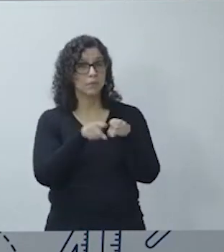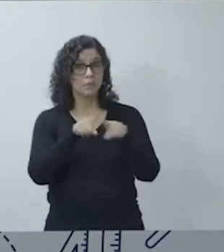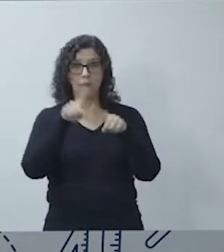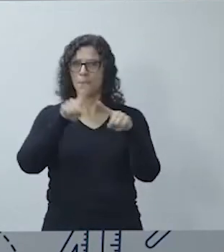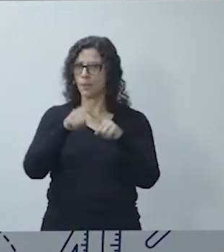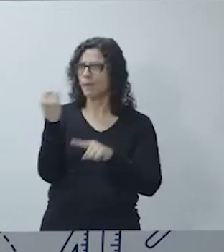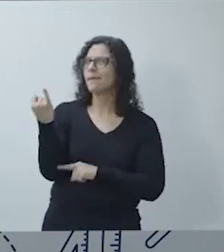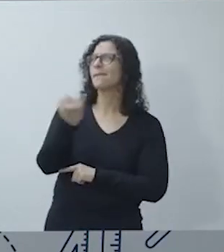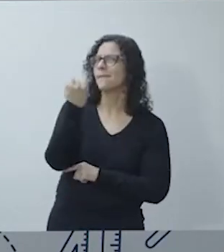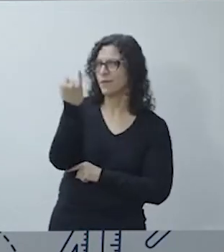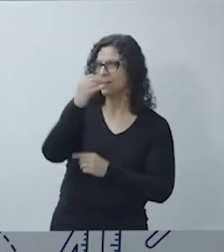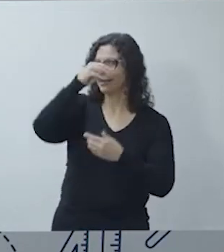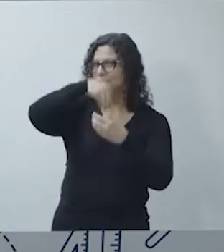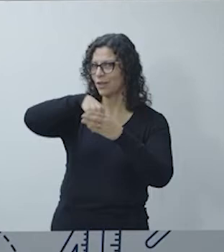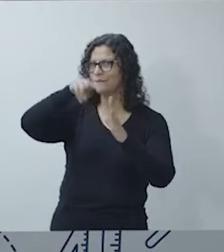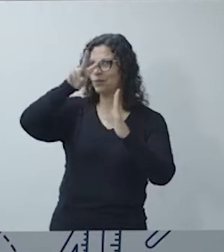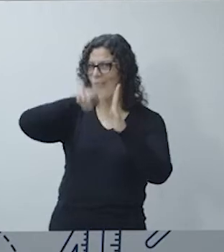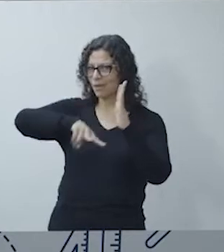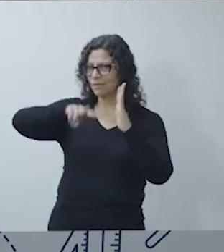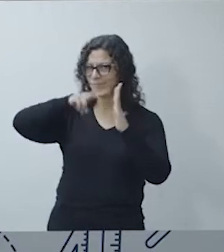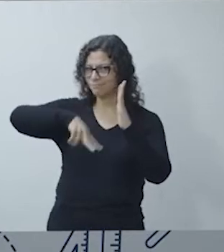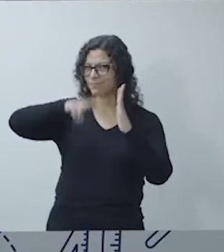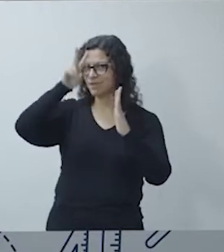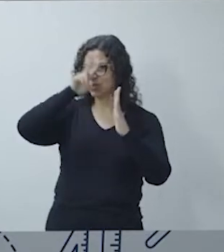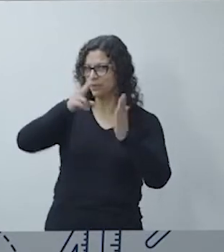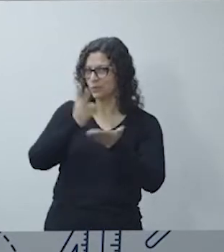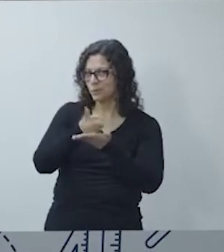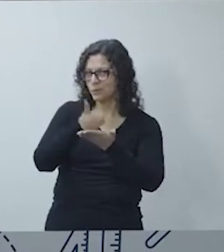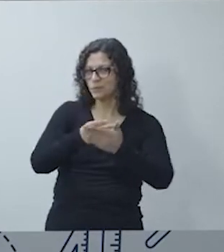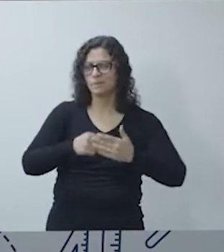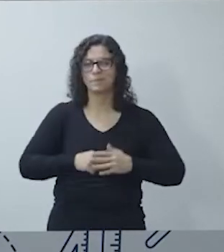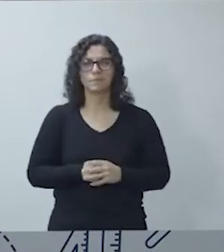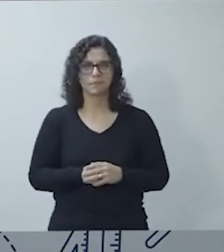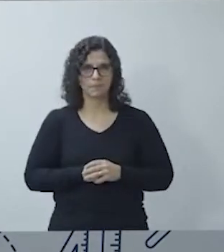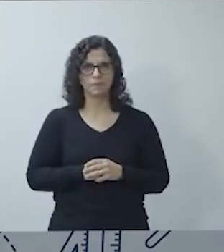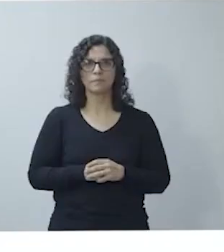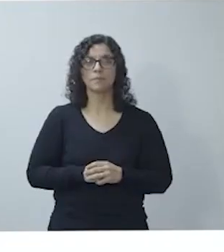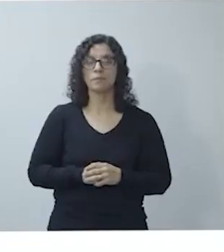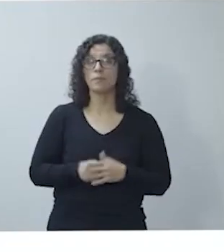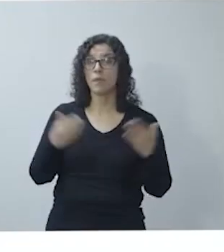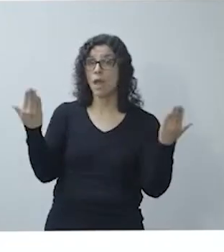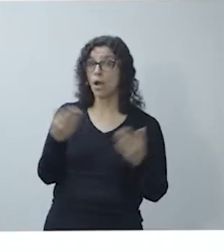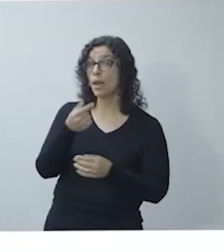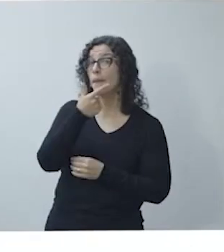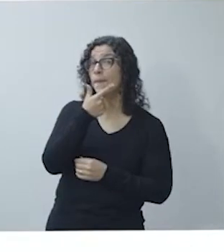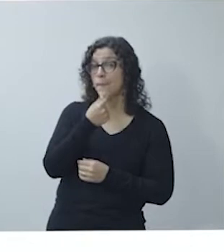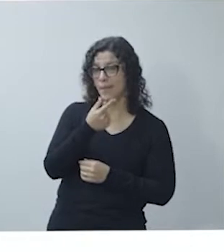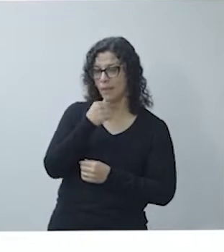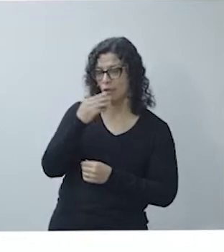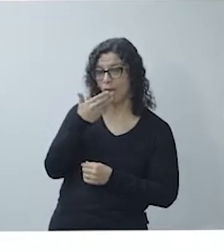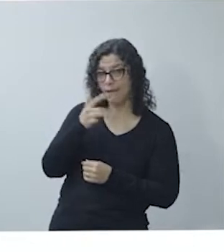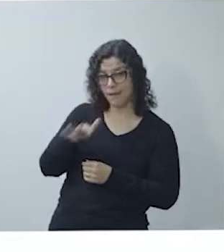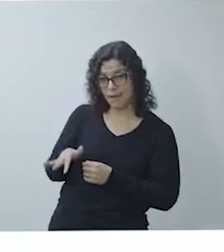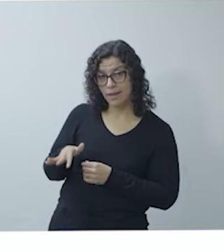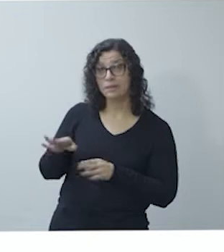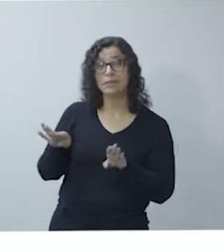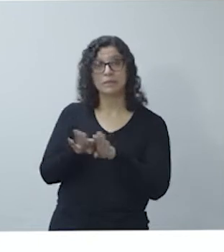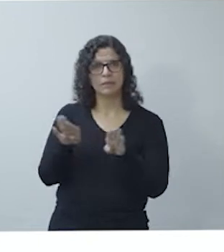isso vai ser bem importante para a nossa história. Mas vamos continuar. Desde menino, a sua